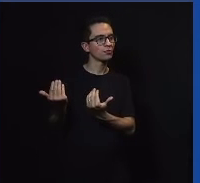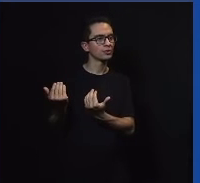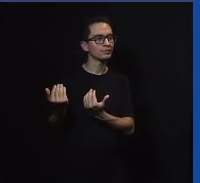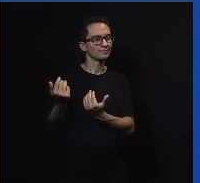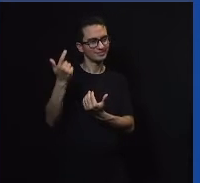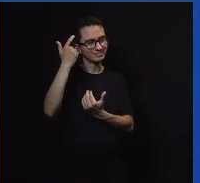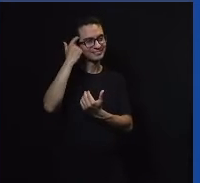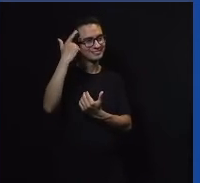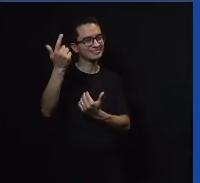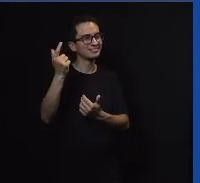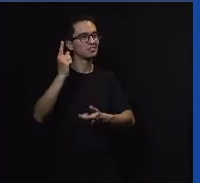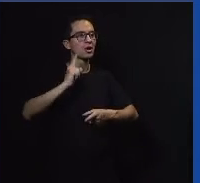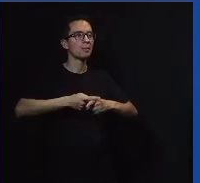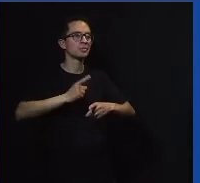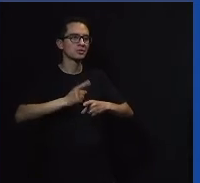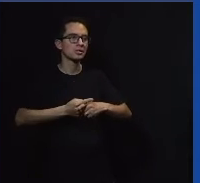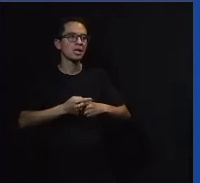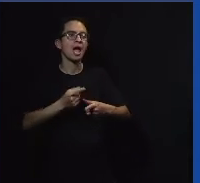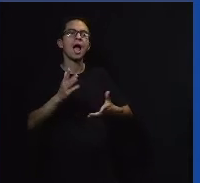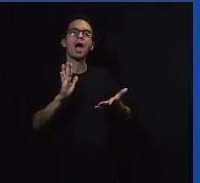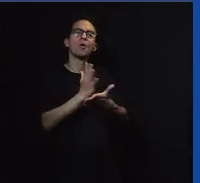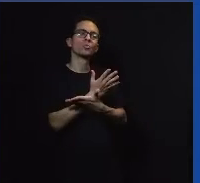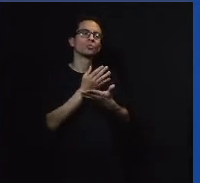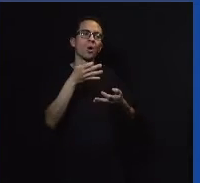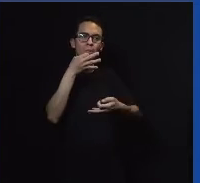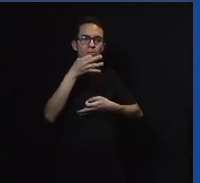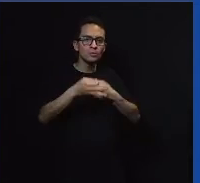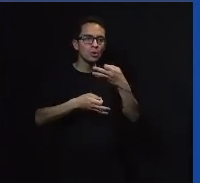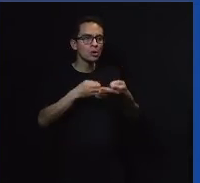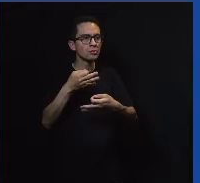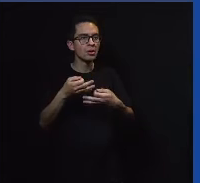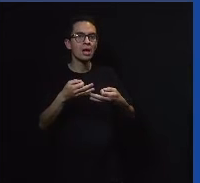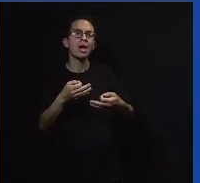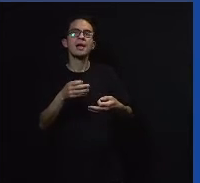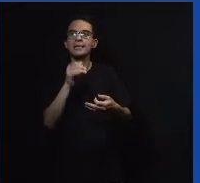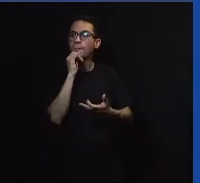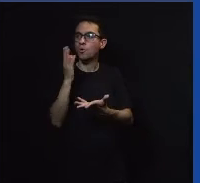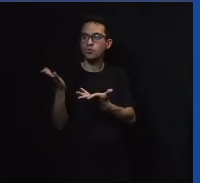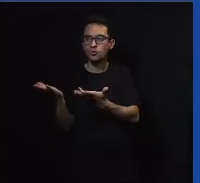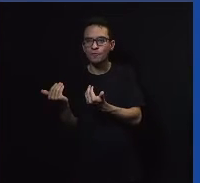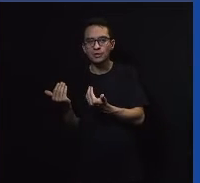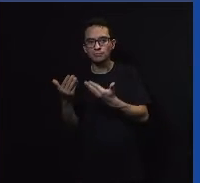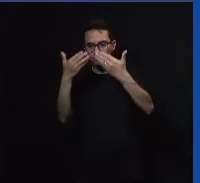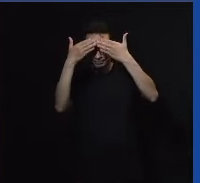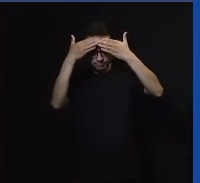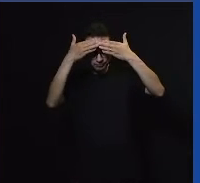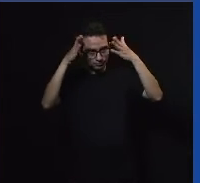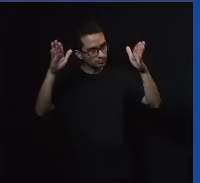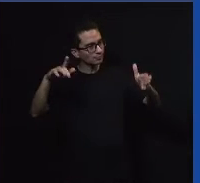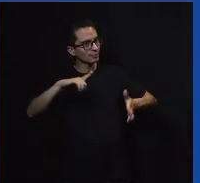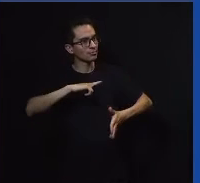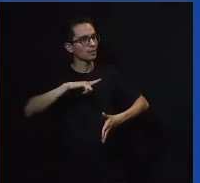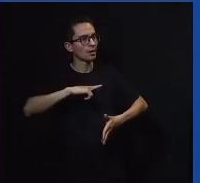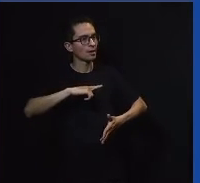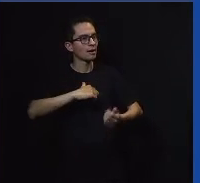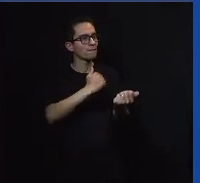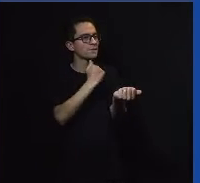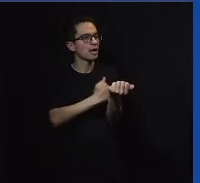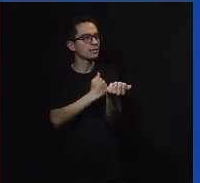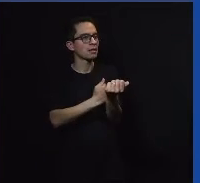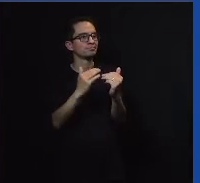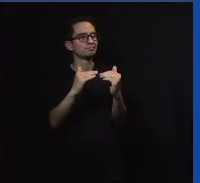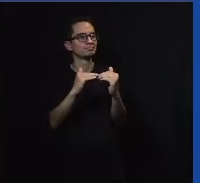que todo mundo aqui mencionou, é um público muito mais aberto, eu acho que menos viciado, né, em termos dessa